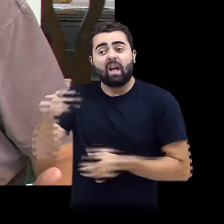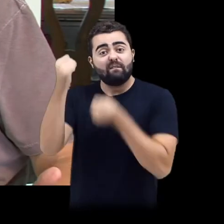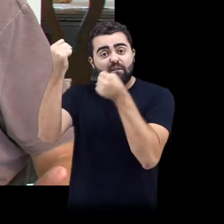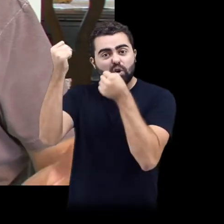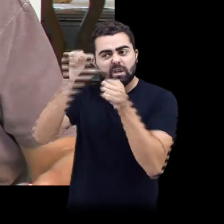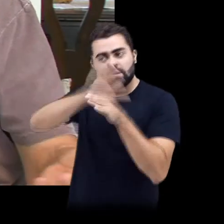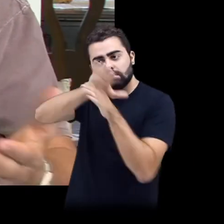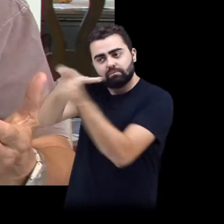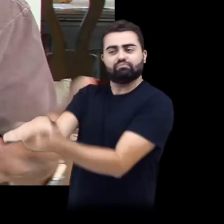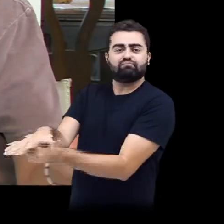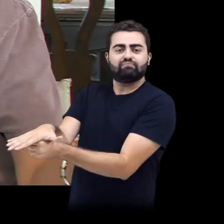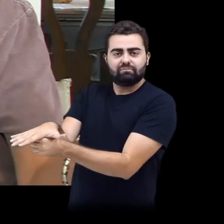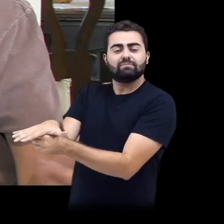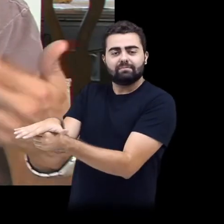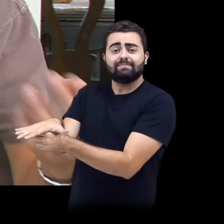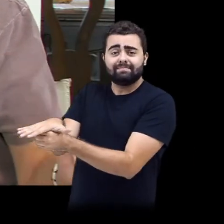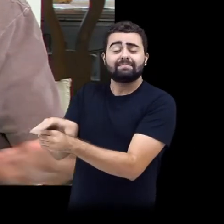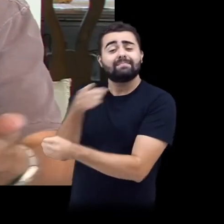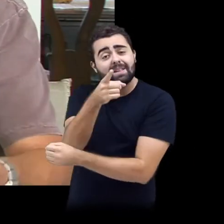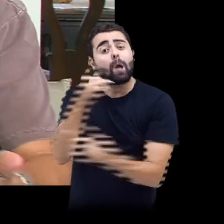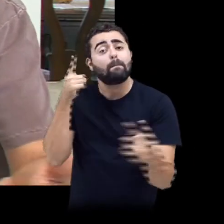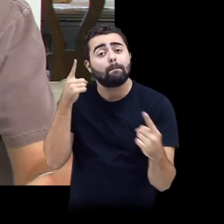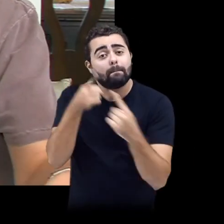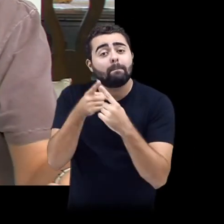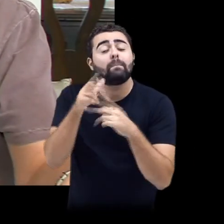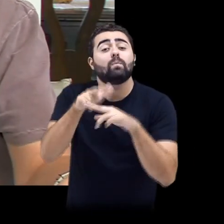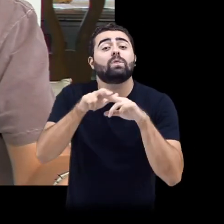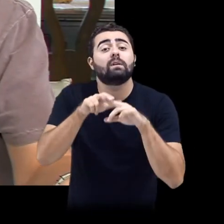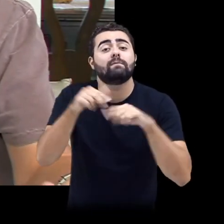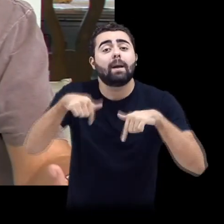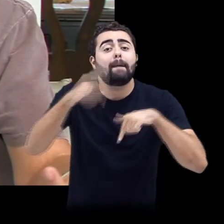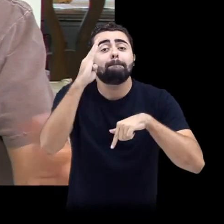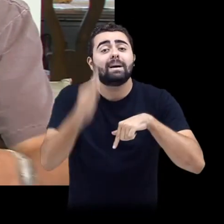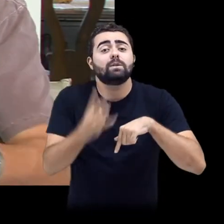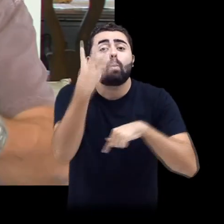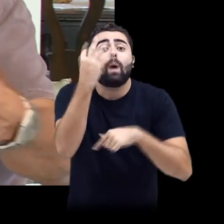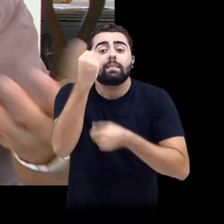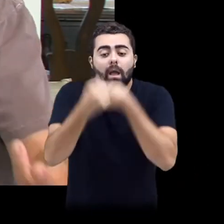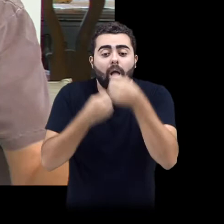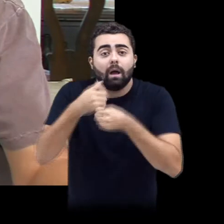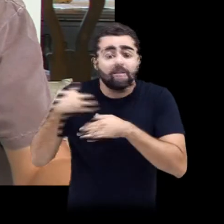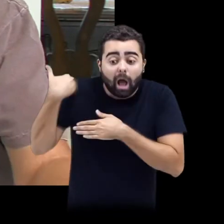essa razão é que o Brasil, depois de 40 tantos anos, é que agora que tem a Comissão da Verdade, que os